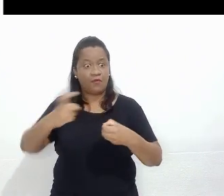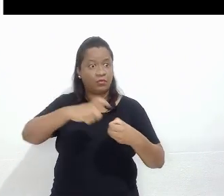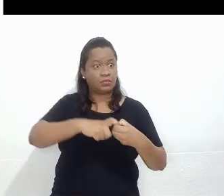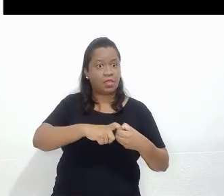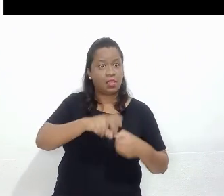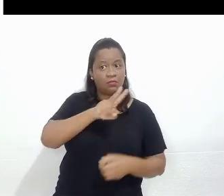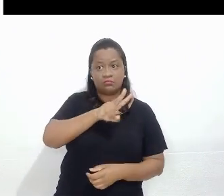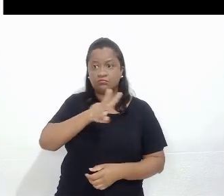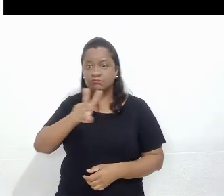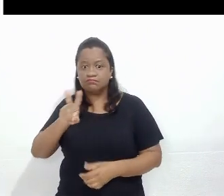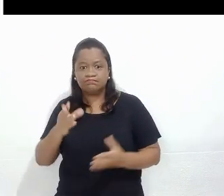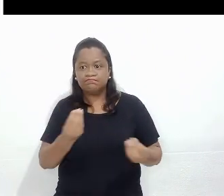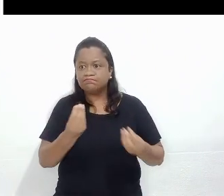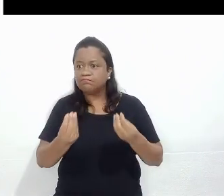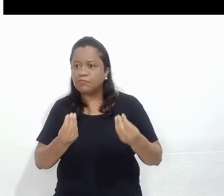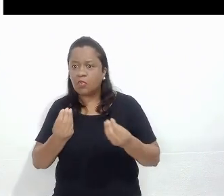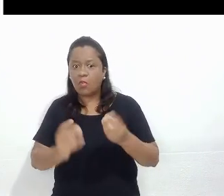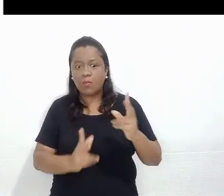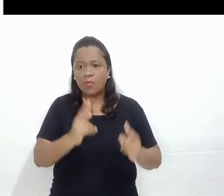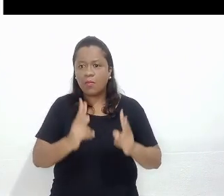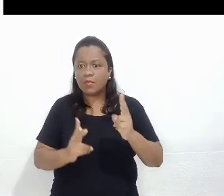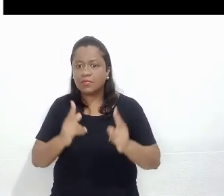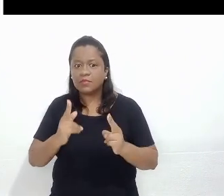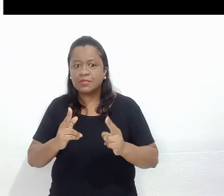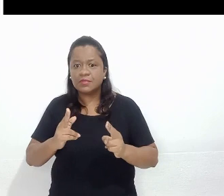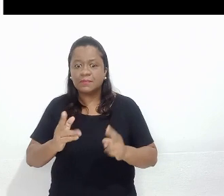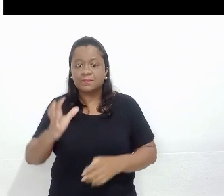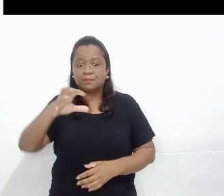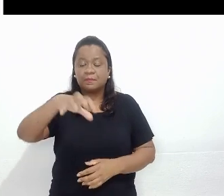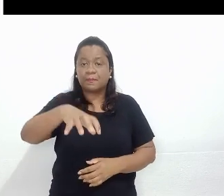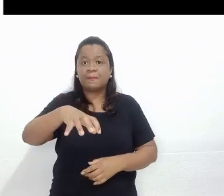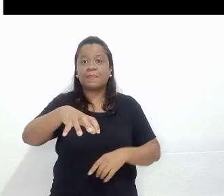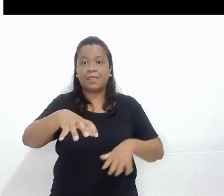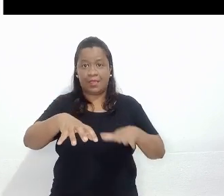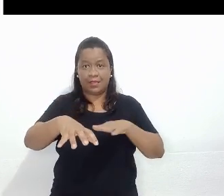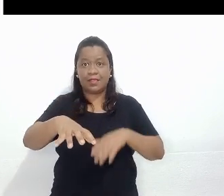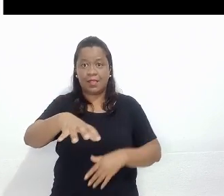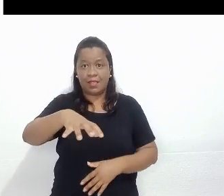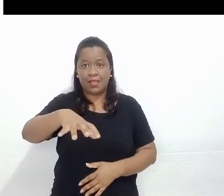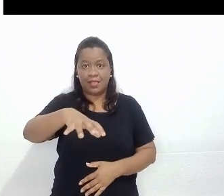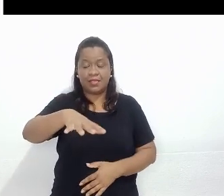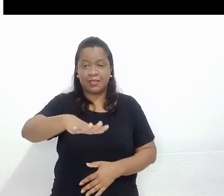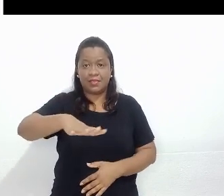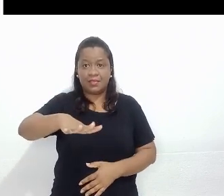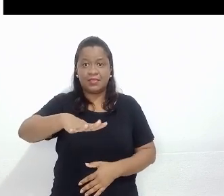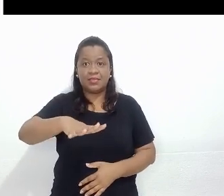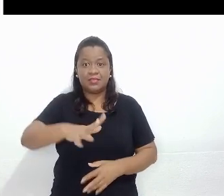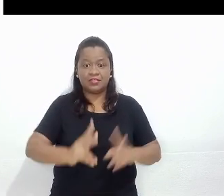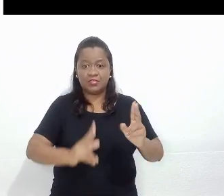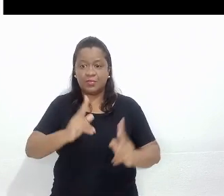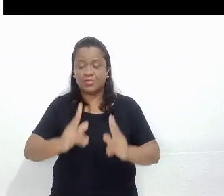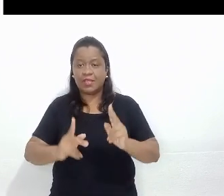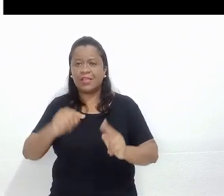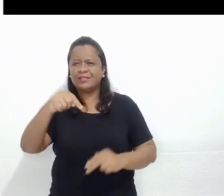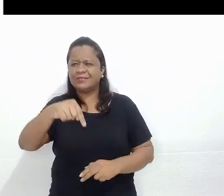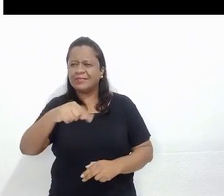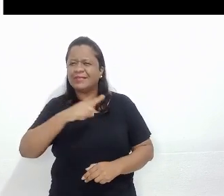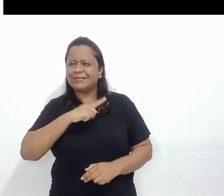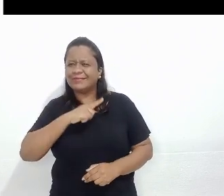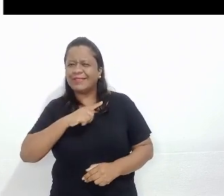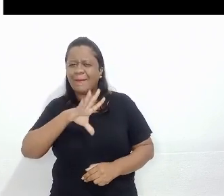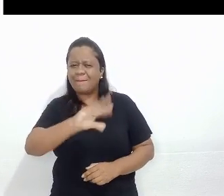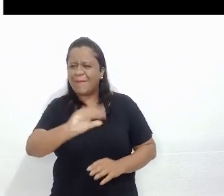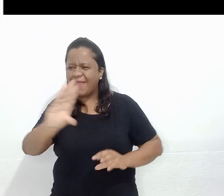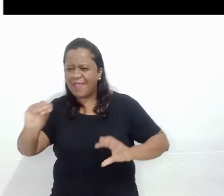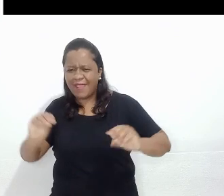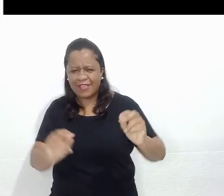daquela montagem e como é que está saindo o resultado na ilha. Porque na ilha tem muita interferência, você mexe muita coisa. E